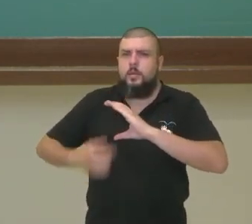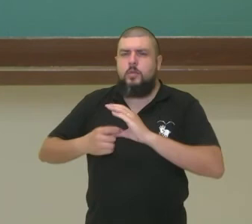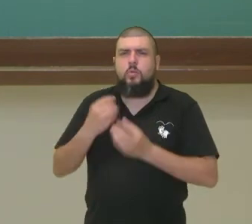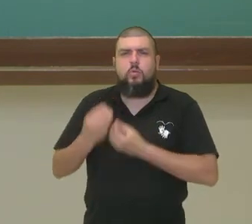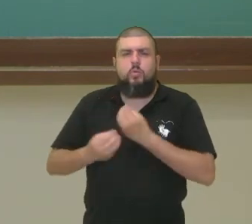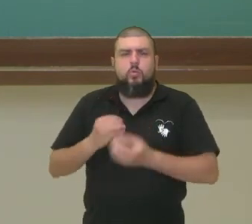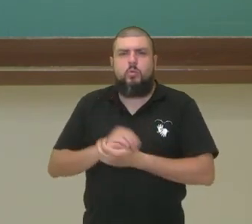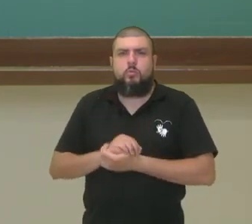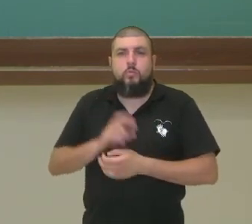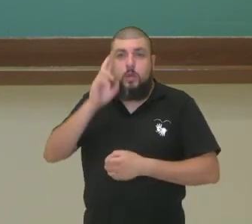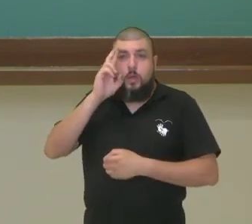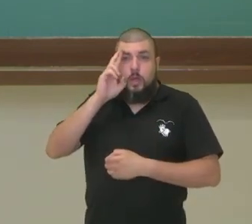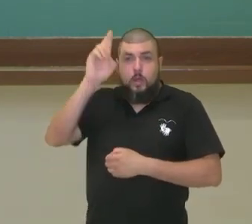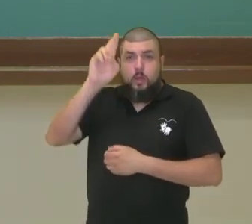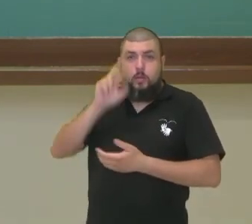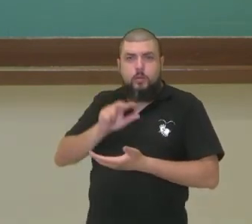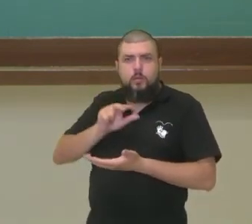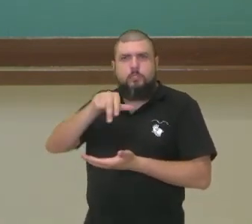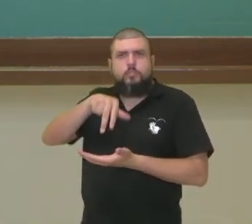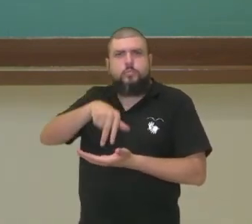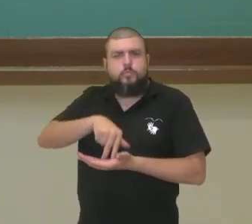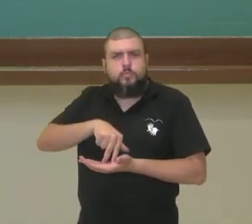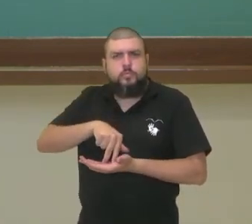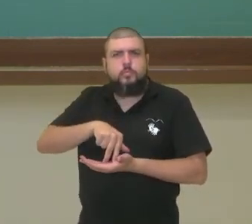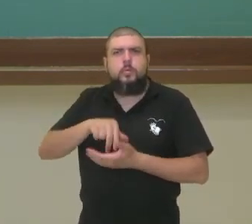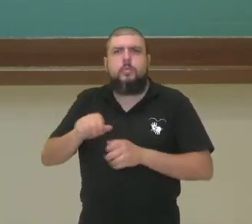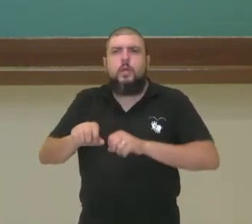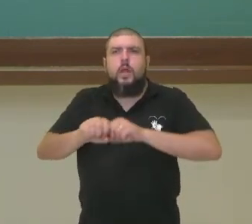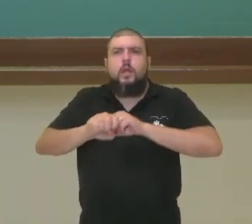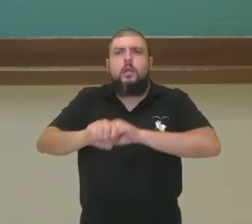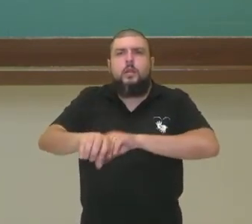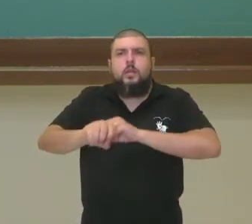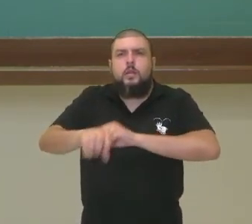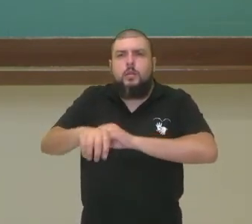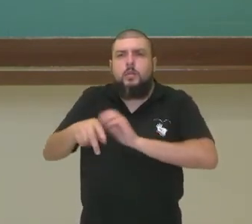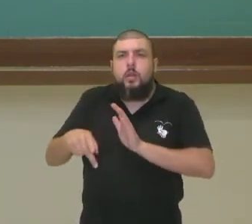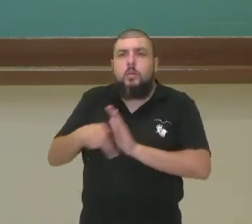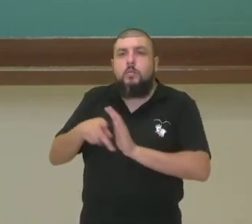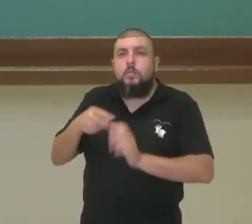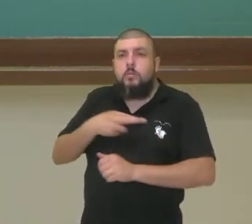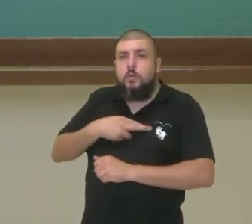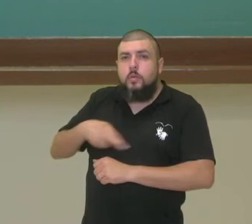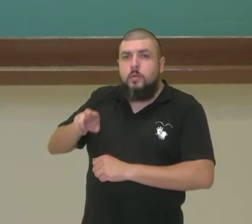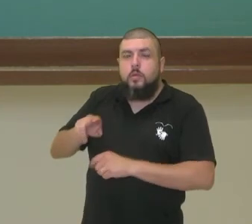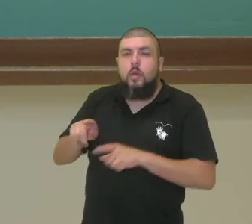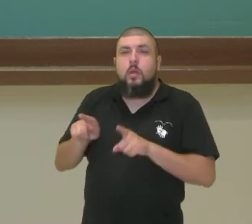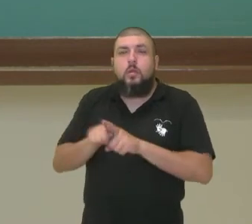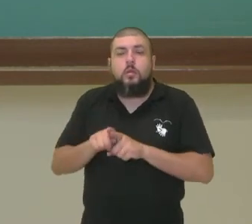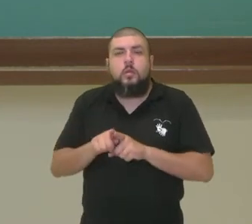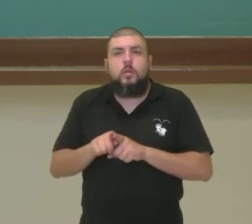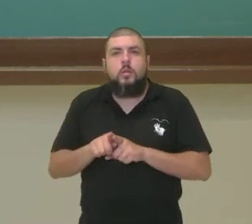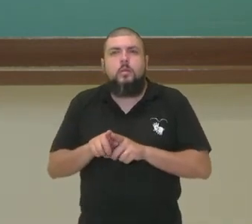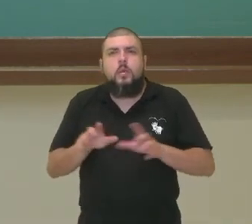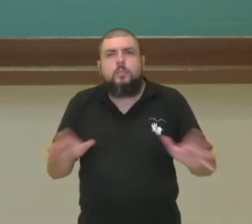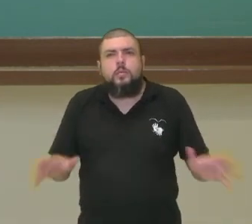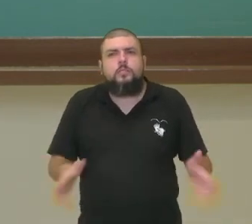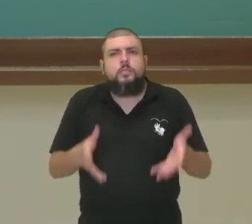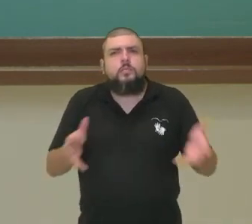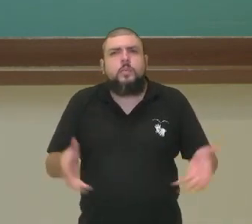faz aquilo que ele prega, aquele que além de ensinar a própria doutrina, também promove a paz,